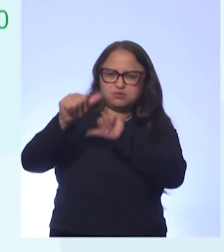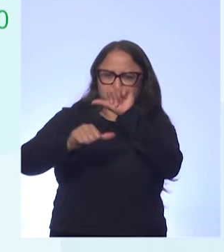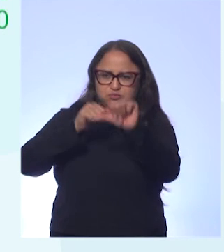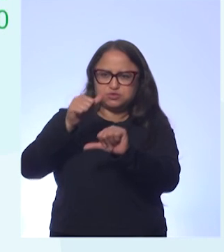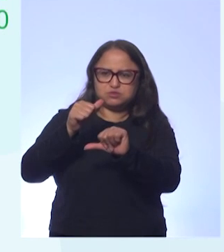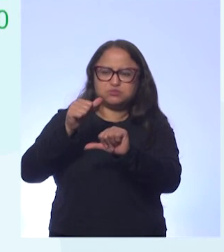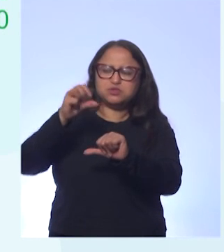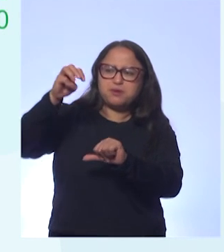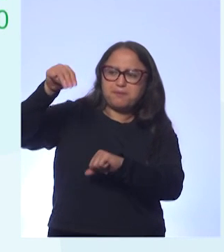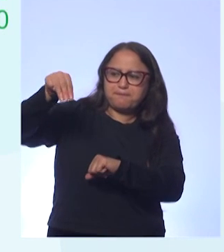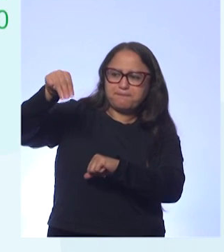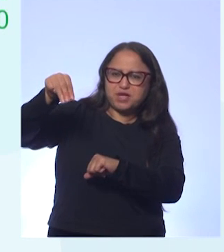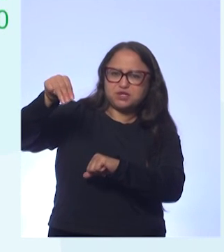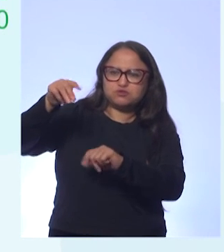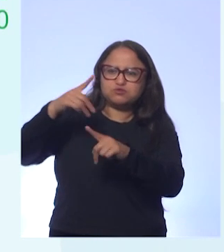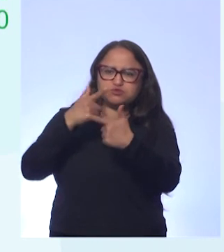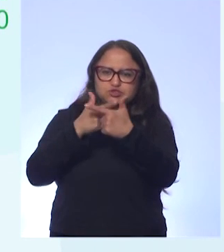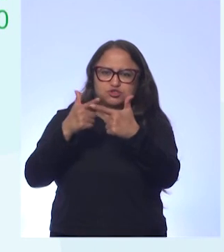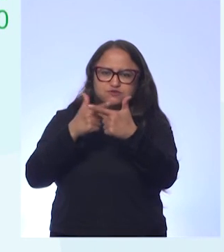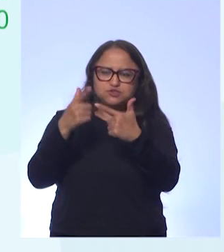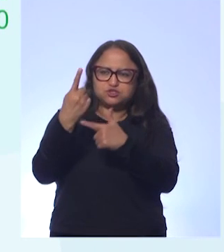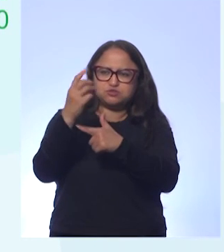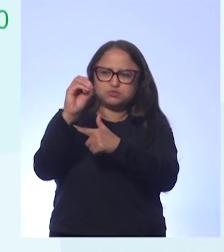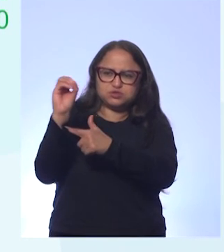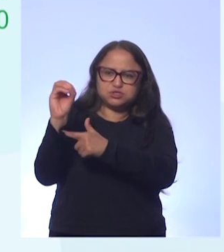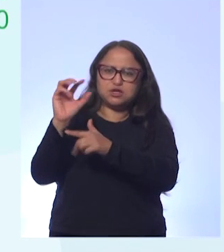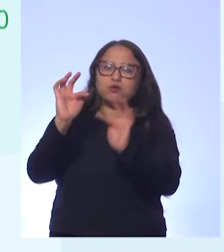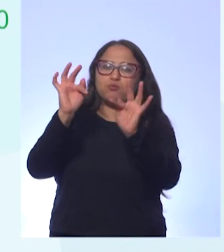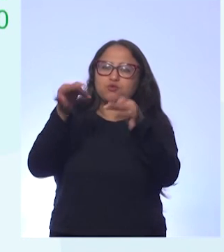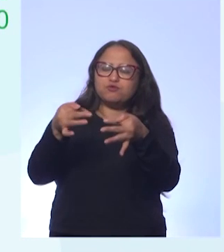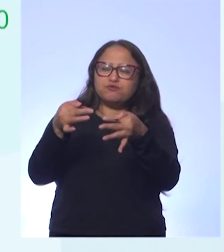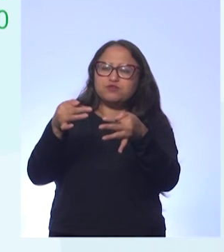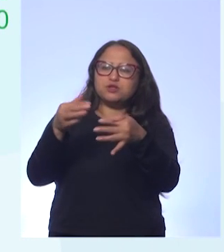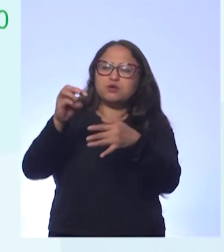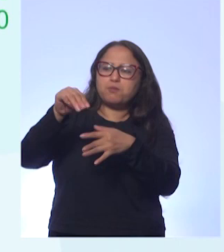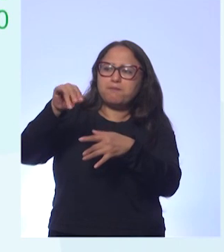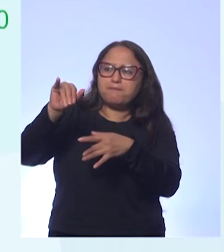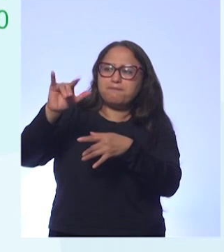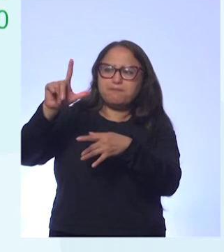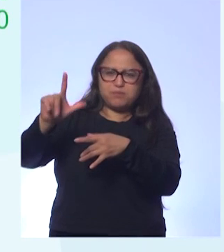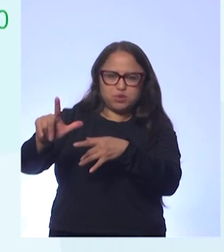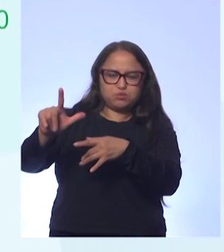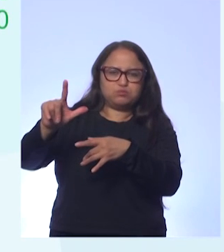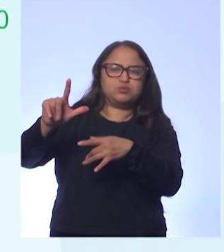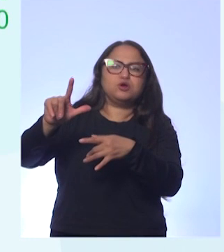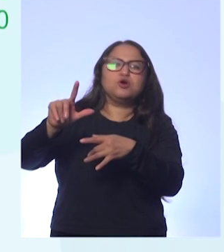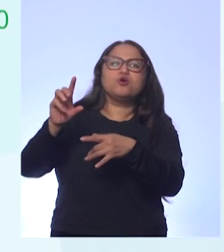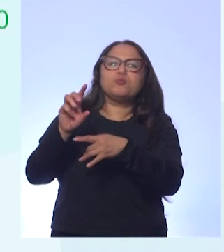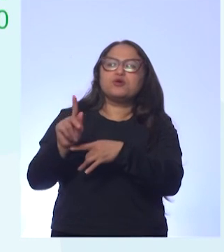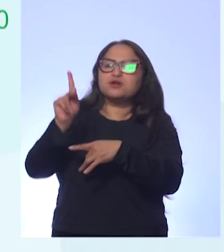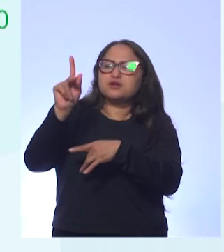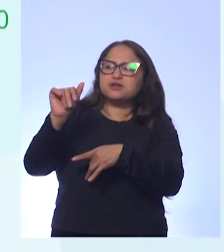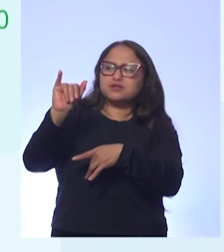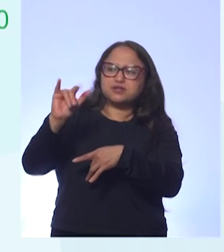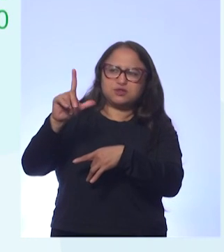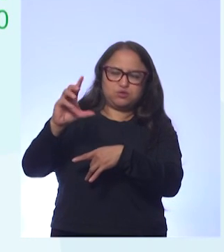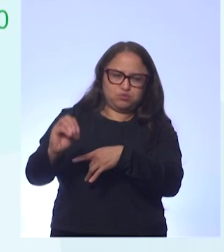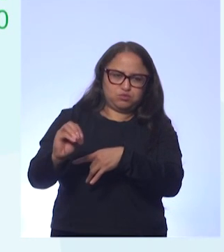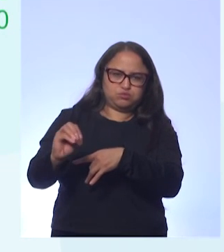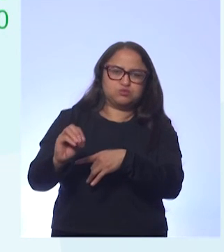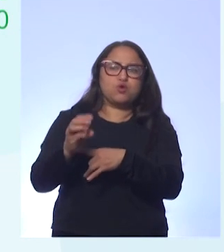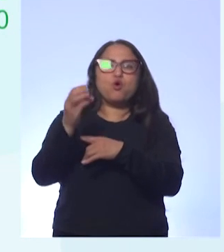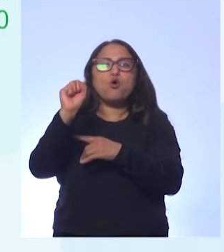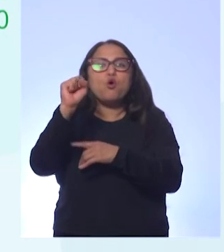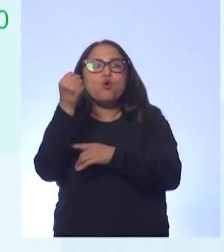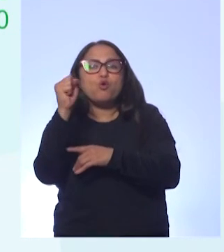em metro, dividindo por 100, e por fim a gente trocou a palavra 1000 por quilo. Portanto, a gente tem aí que 8 centímetros